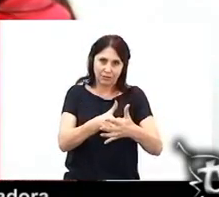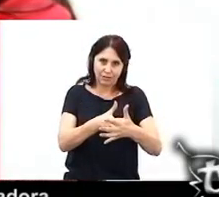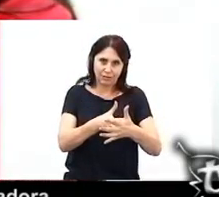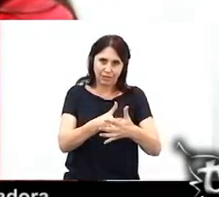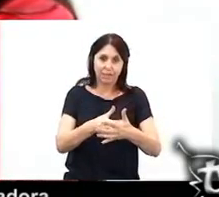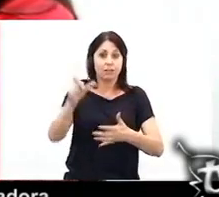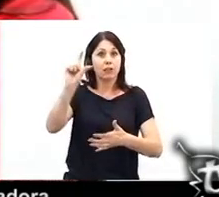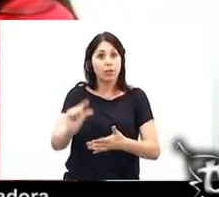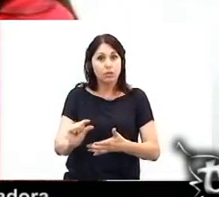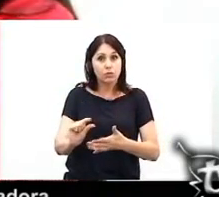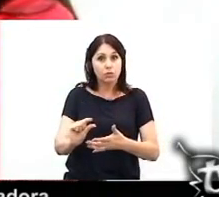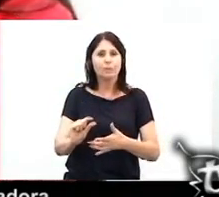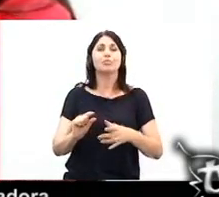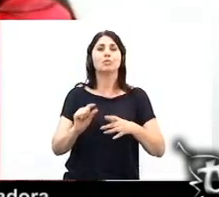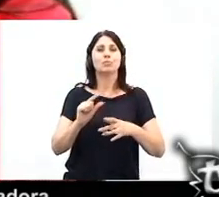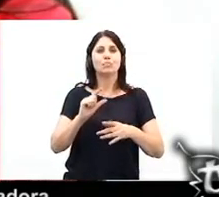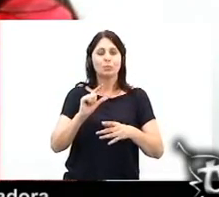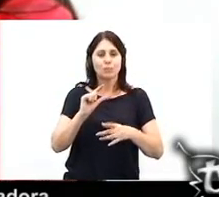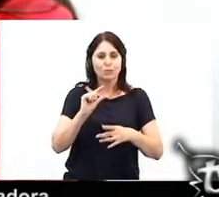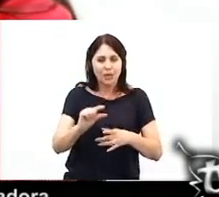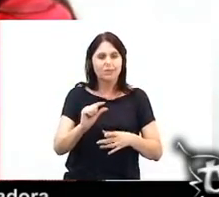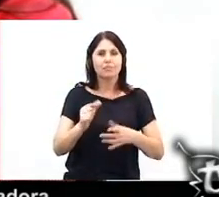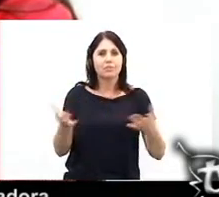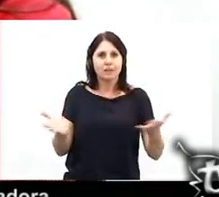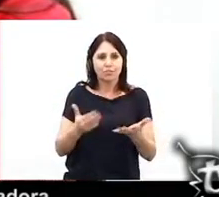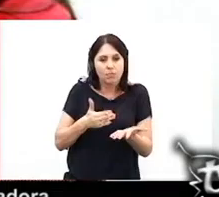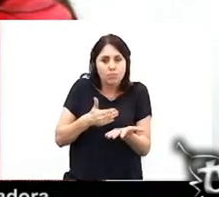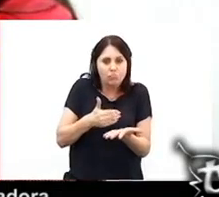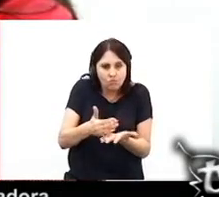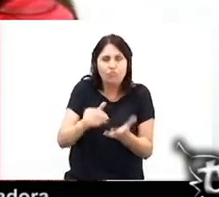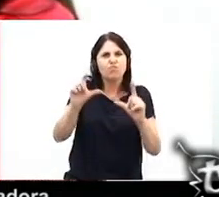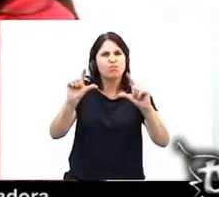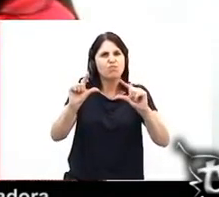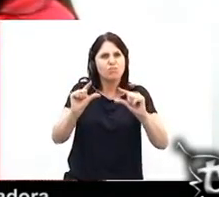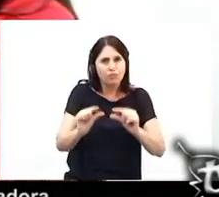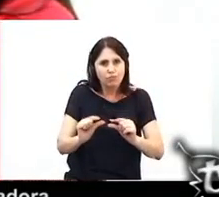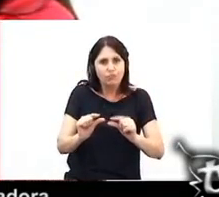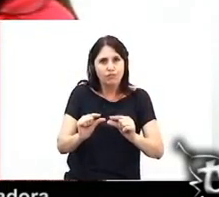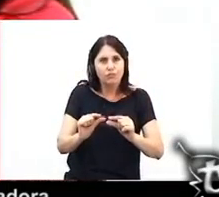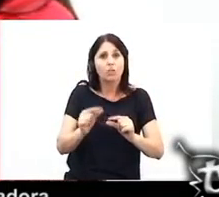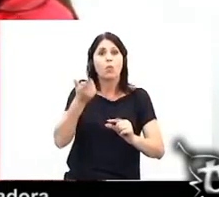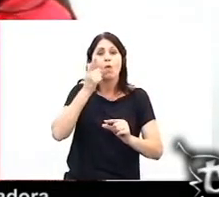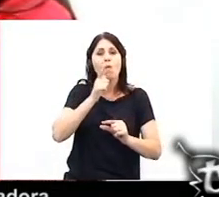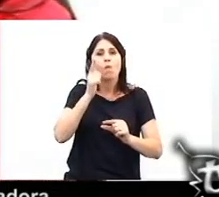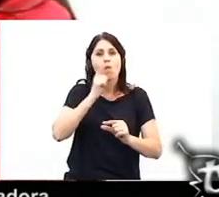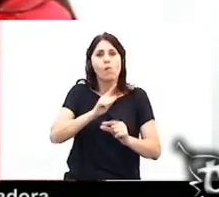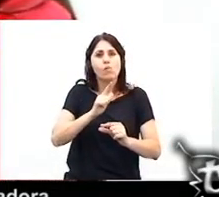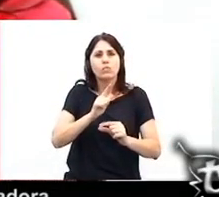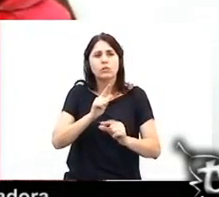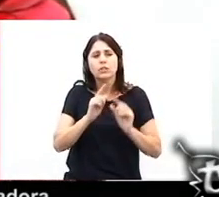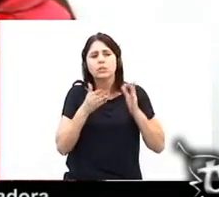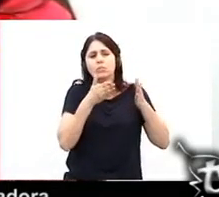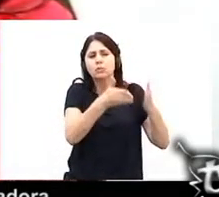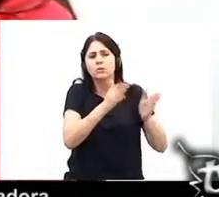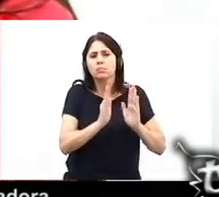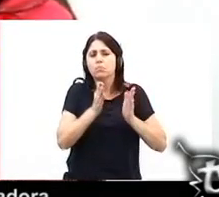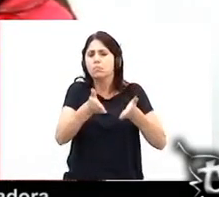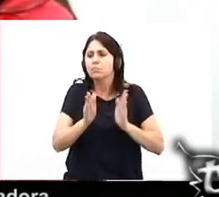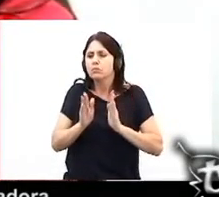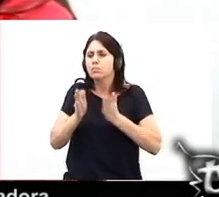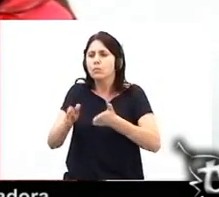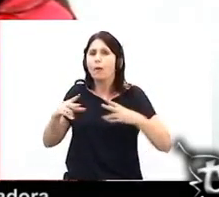para o trânsito para que nós tenhamos mais segurança, para que não aconteçam esses incidentes. Então,